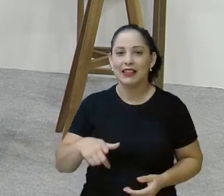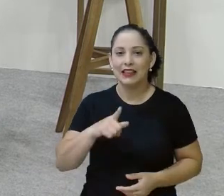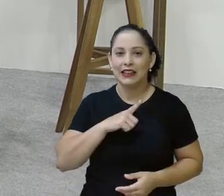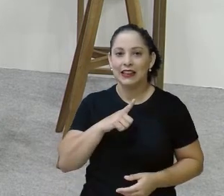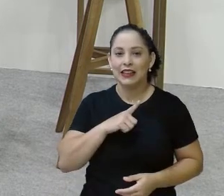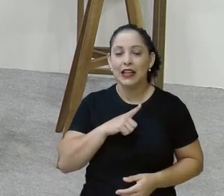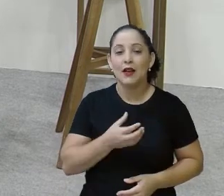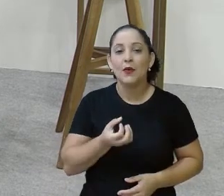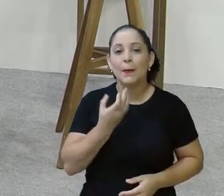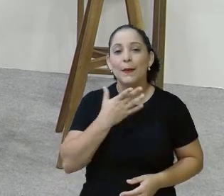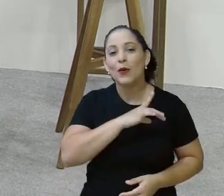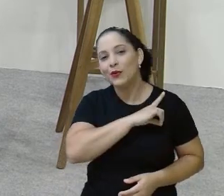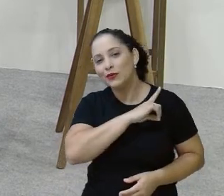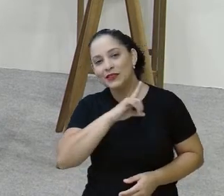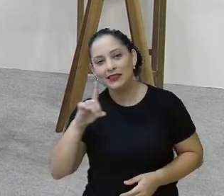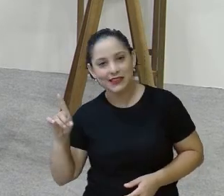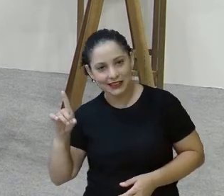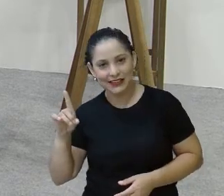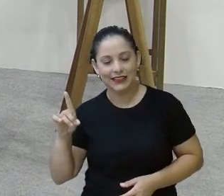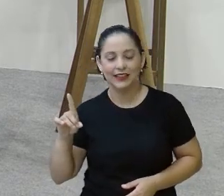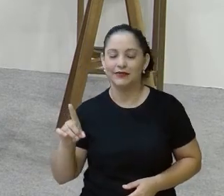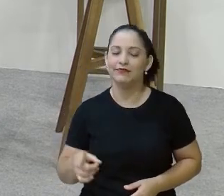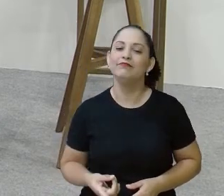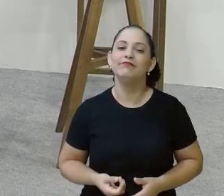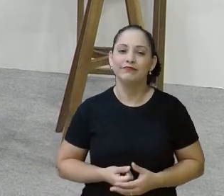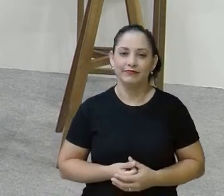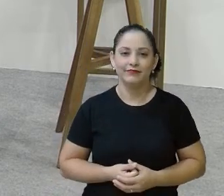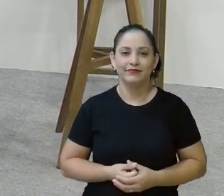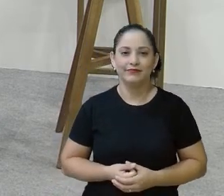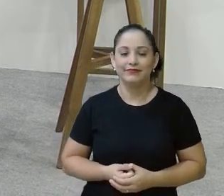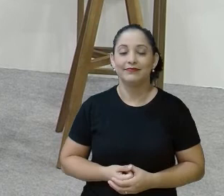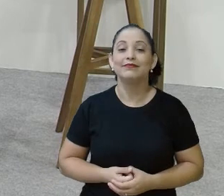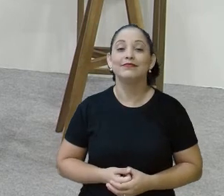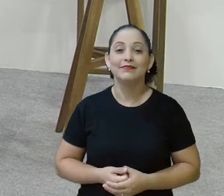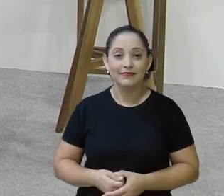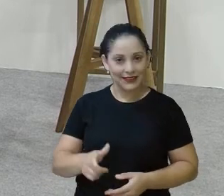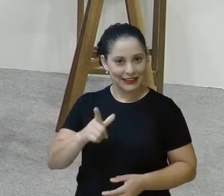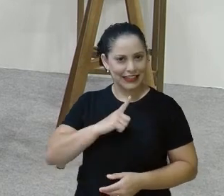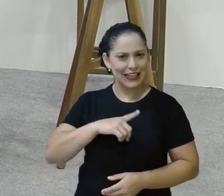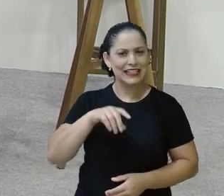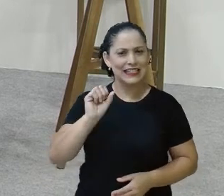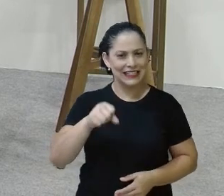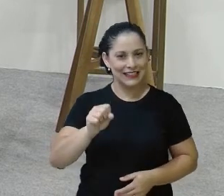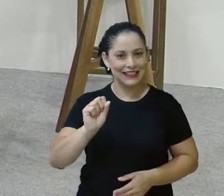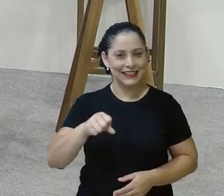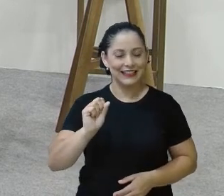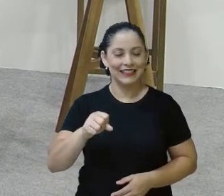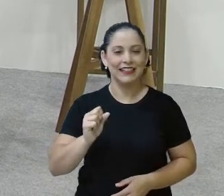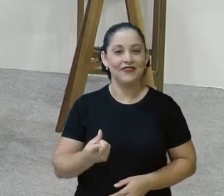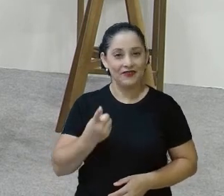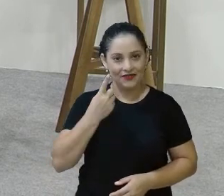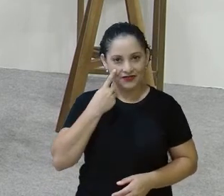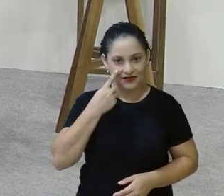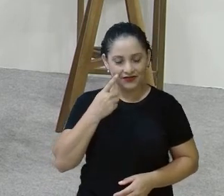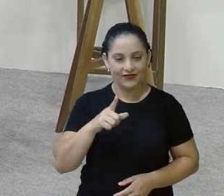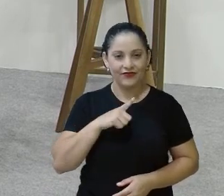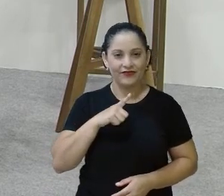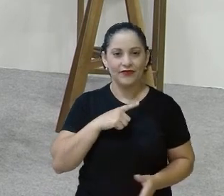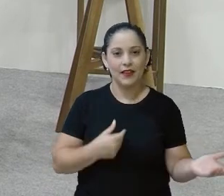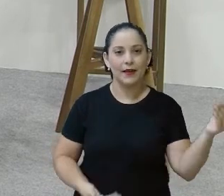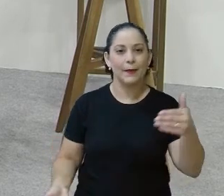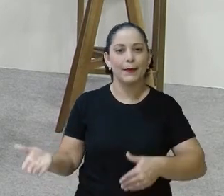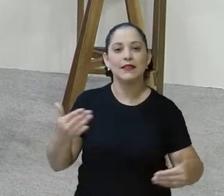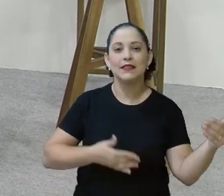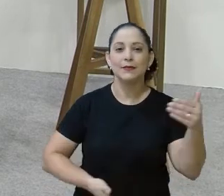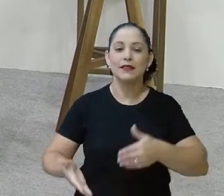aquele bom dia que é interessante. Ah, temos sim, olha só, gente. Chegou aqui